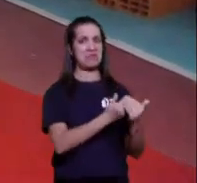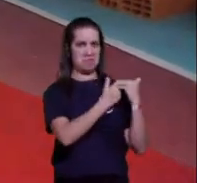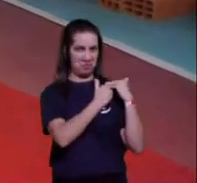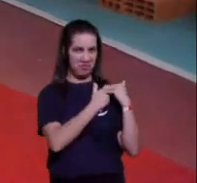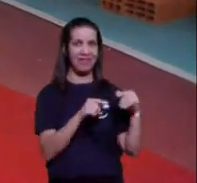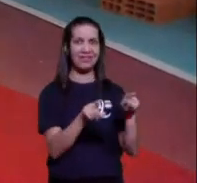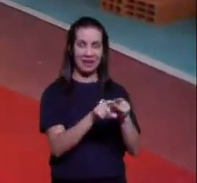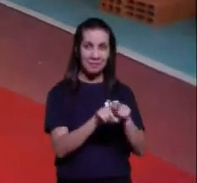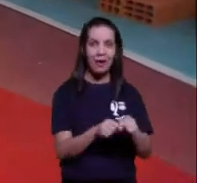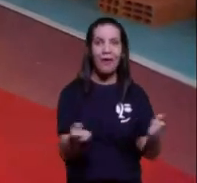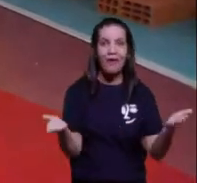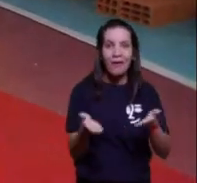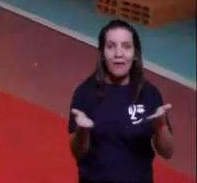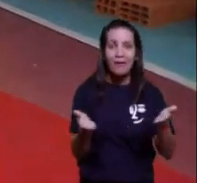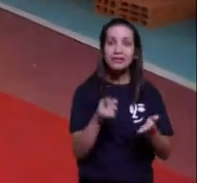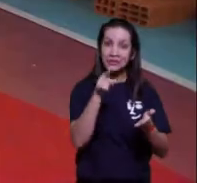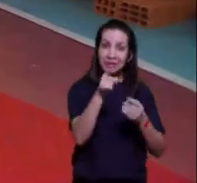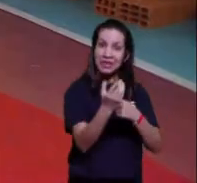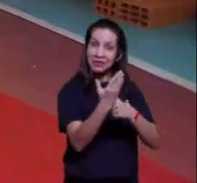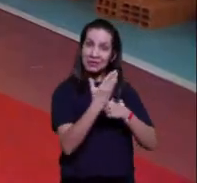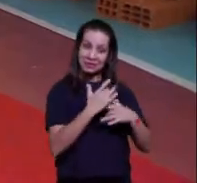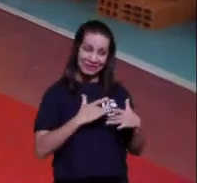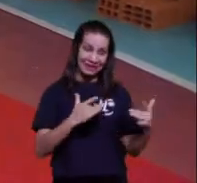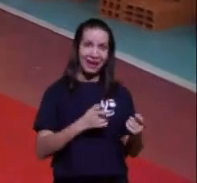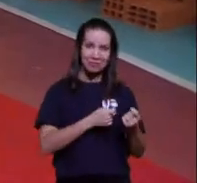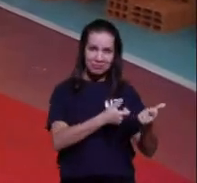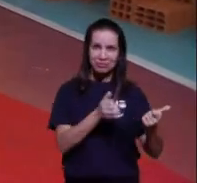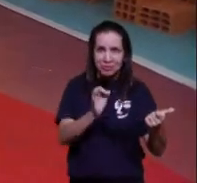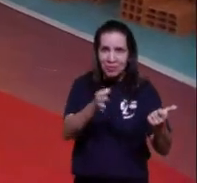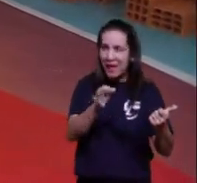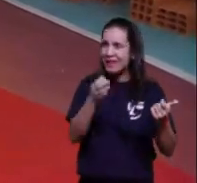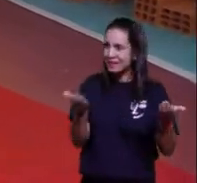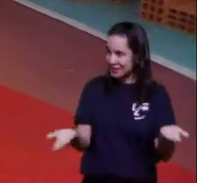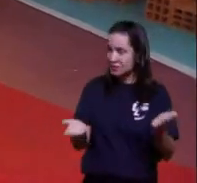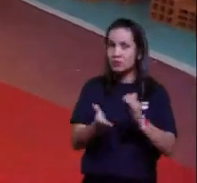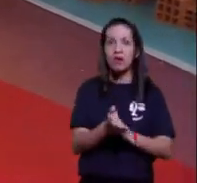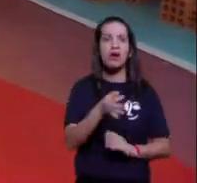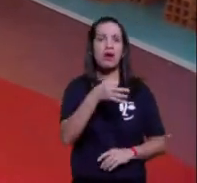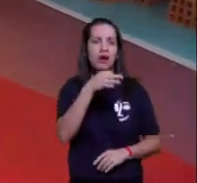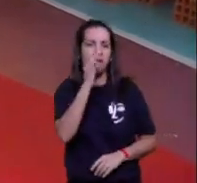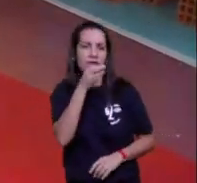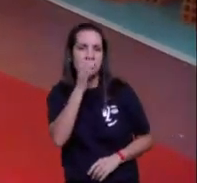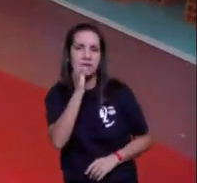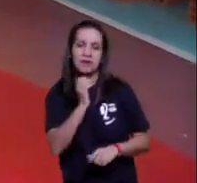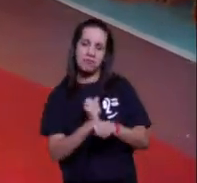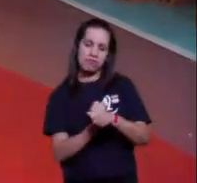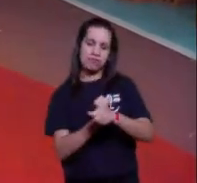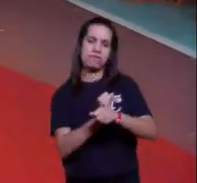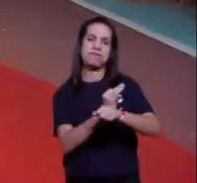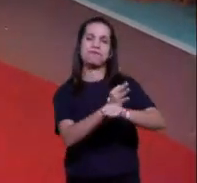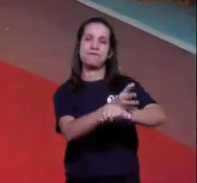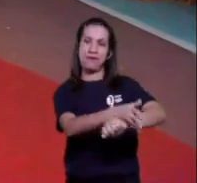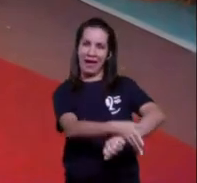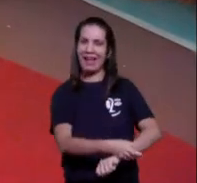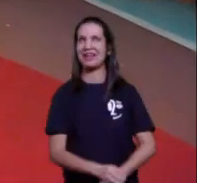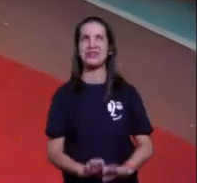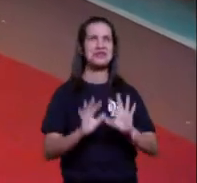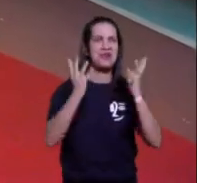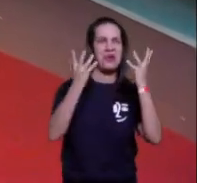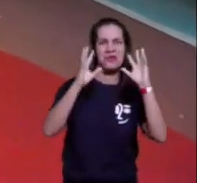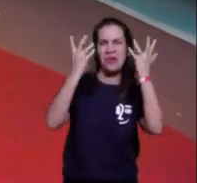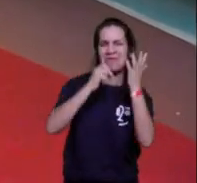que hoje vai receber a sua ajuda. A gente está aqui para isso, né? É isso aí, ó. Toma um cafezinho, porque a noite é longa, hein? Tem muito show bom aí